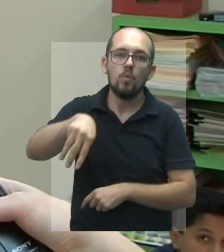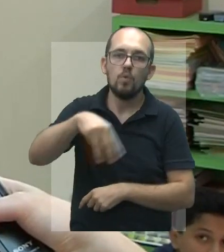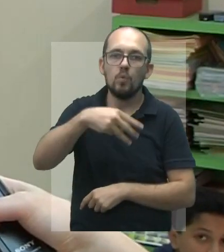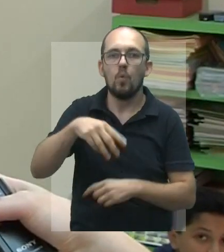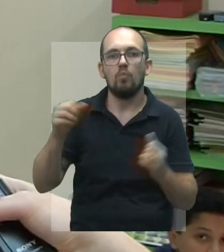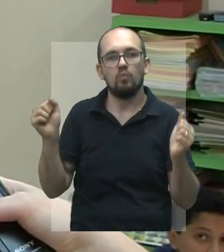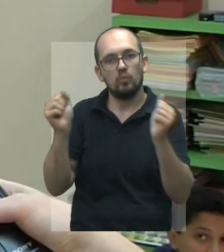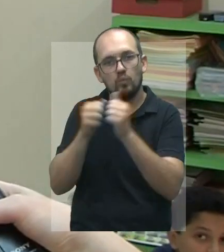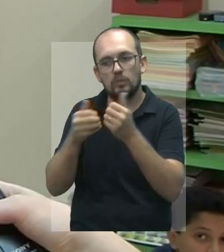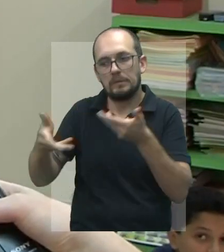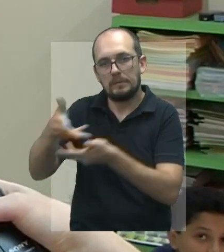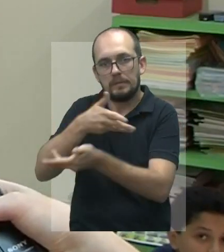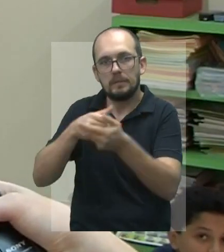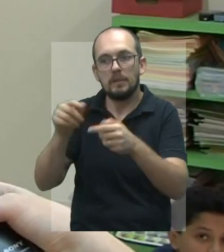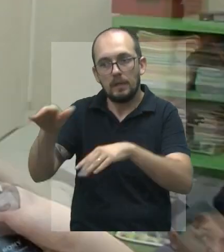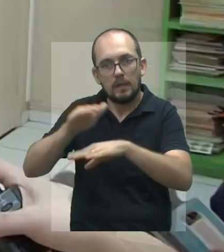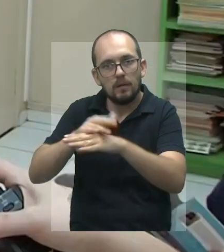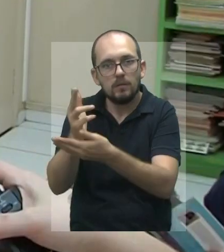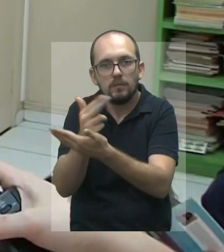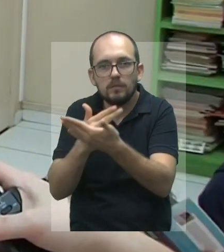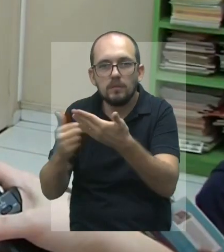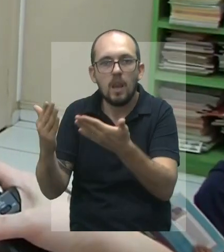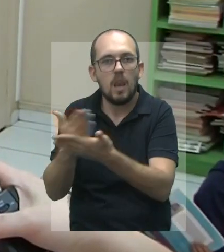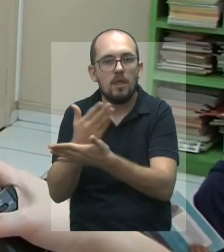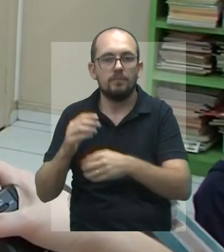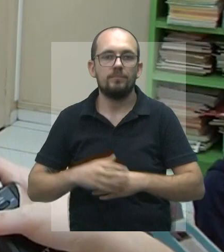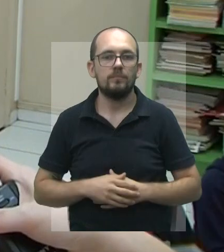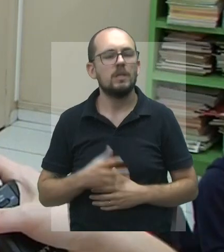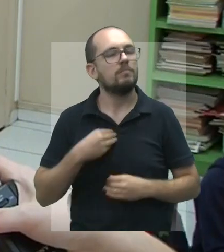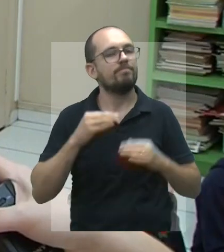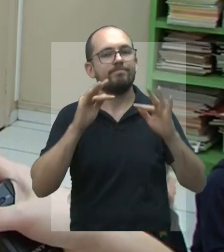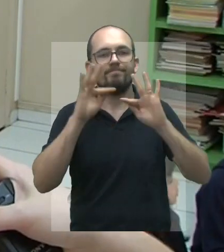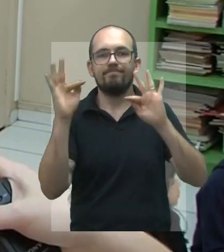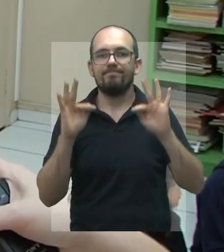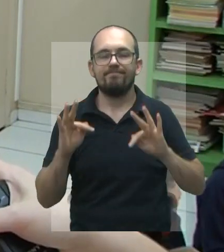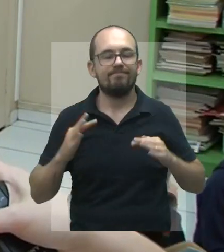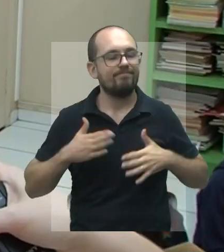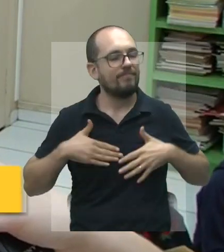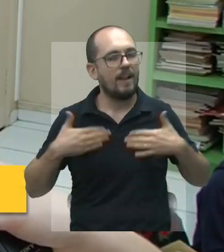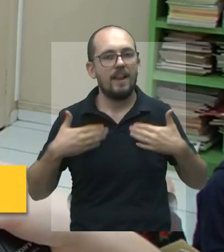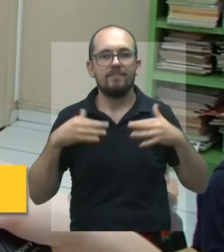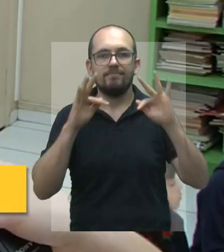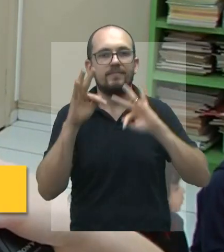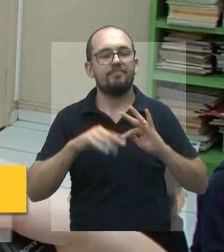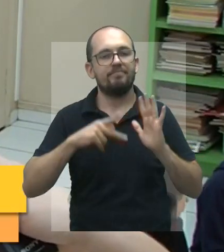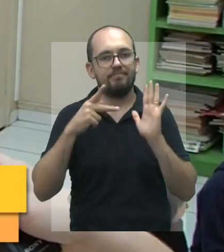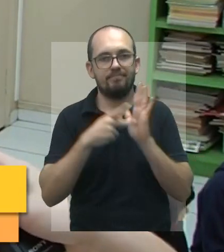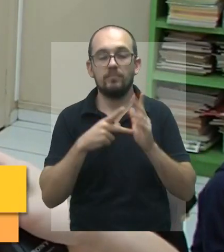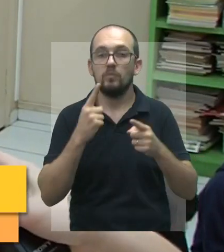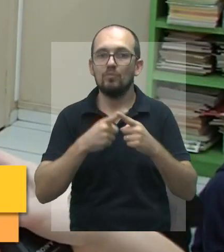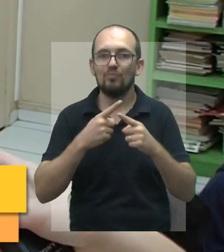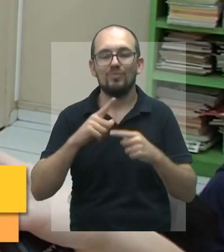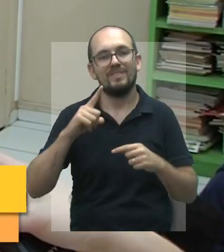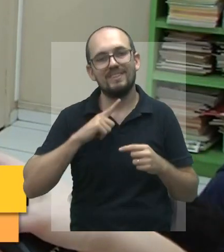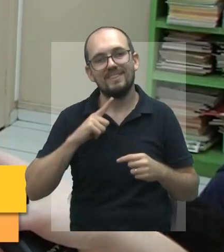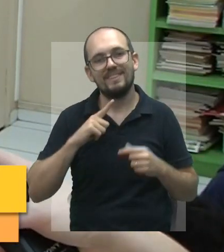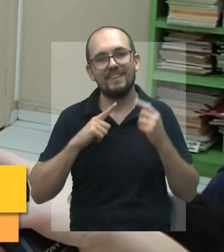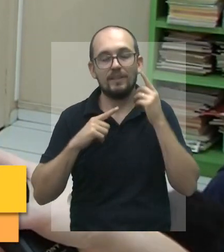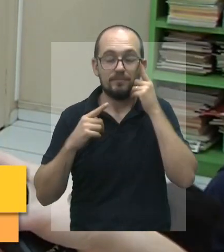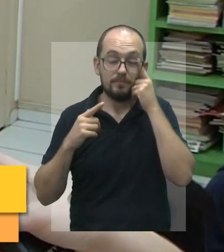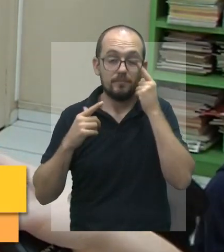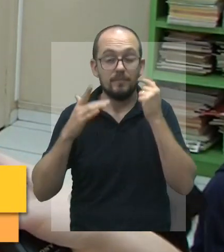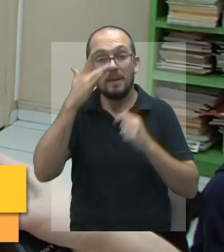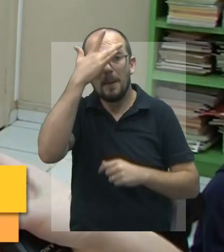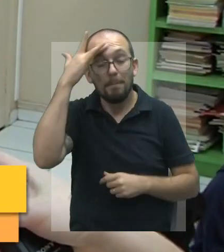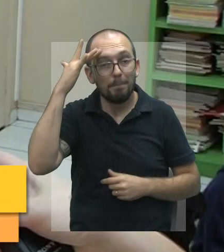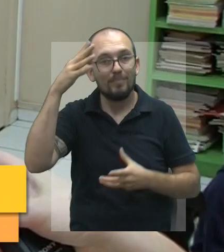produzir efetivamente seu próprio livro. Foi uma alegria muito grande, né, a gente que tem uma pessoa com deficiência